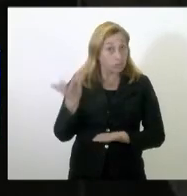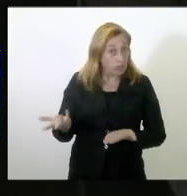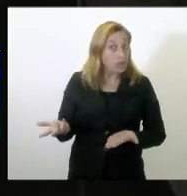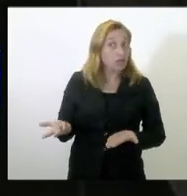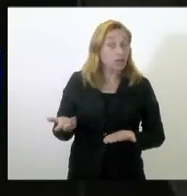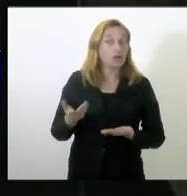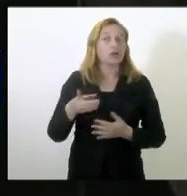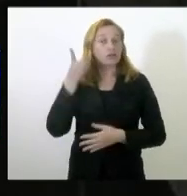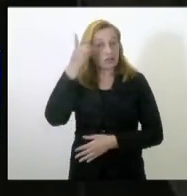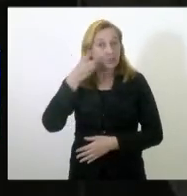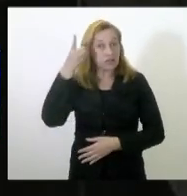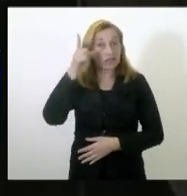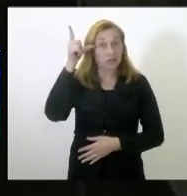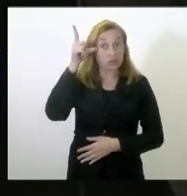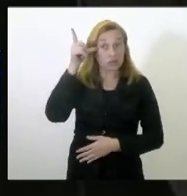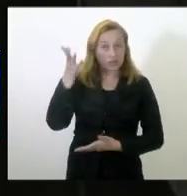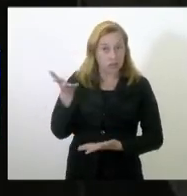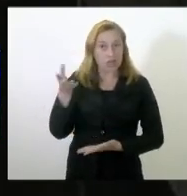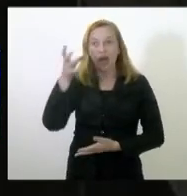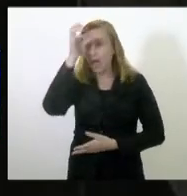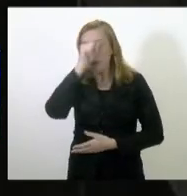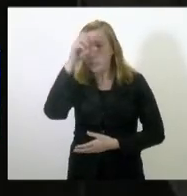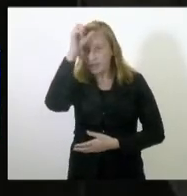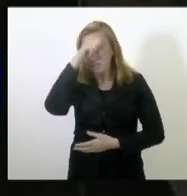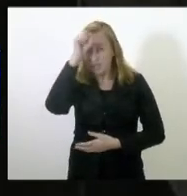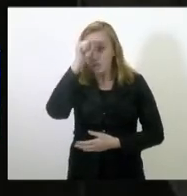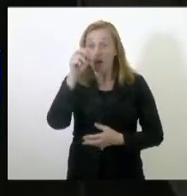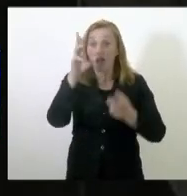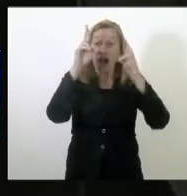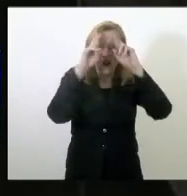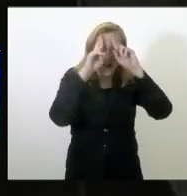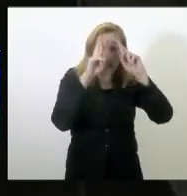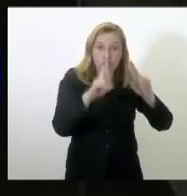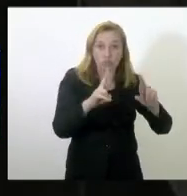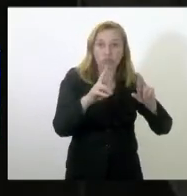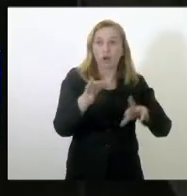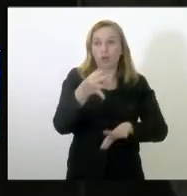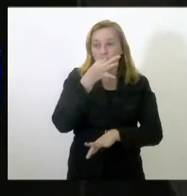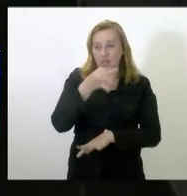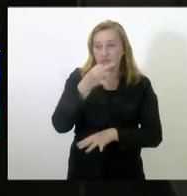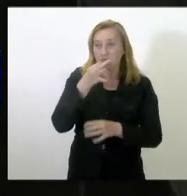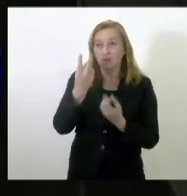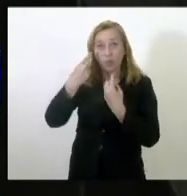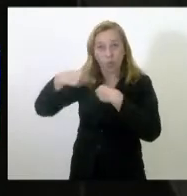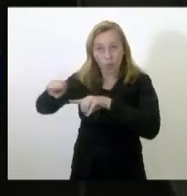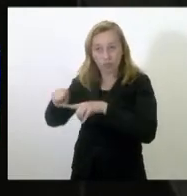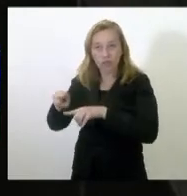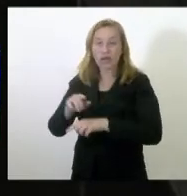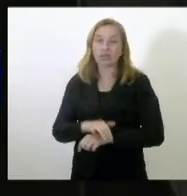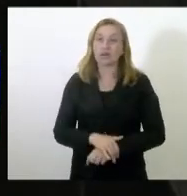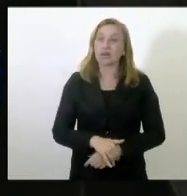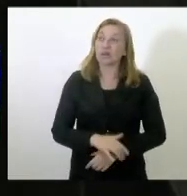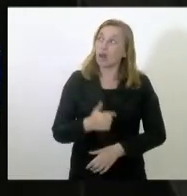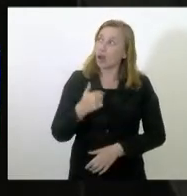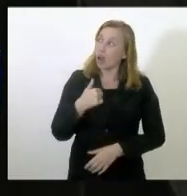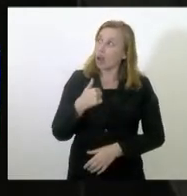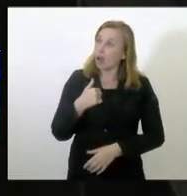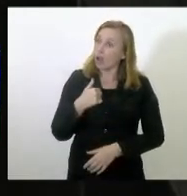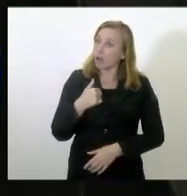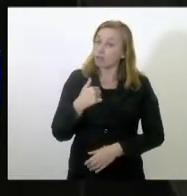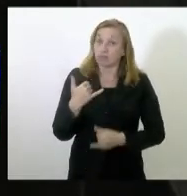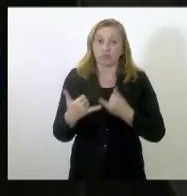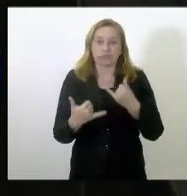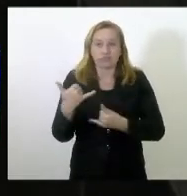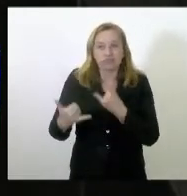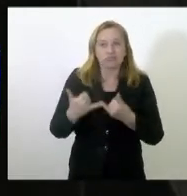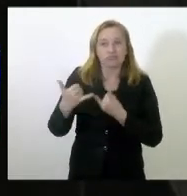a deputada Lucinha, aprendeu a respeitar as opiniões contrárias. Eu até fiz uma singela brincadeira